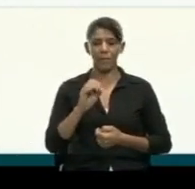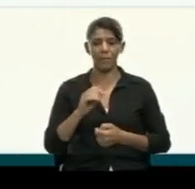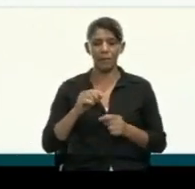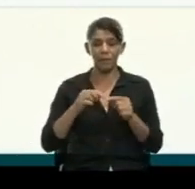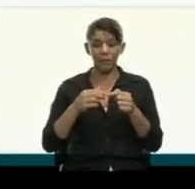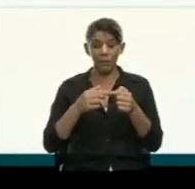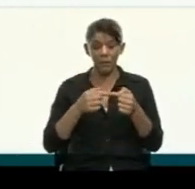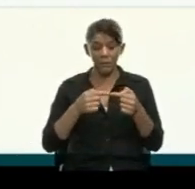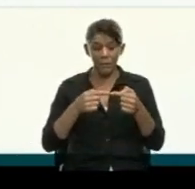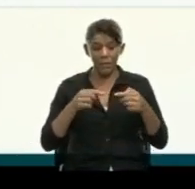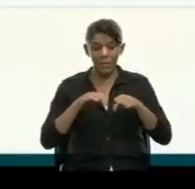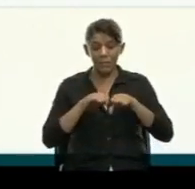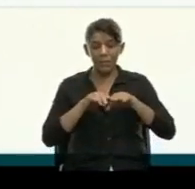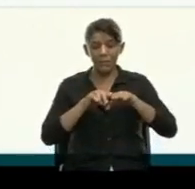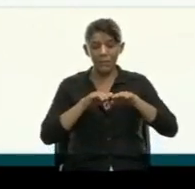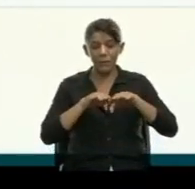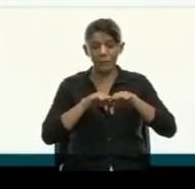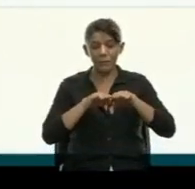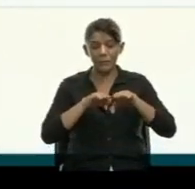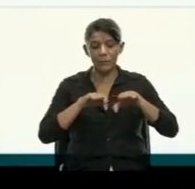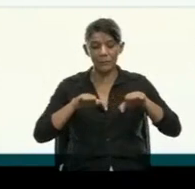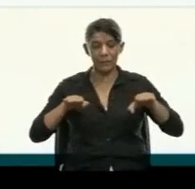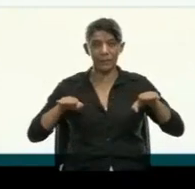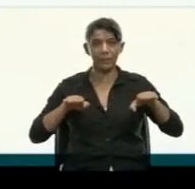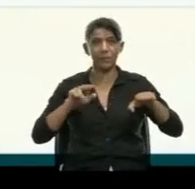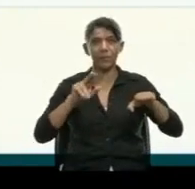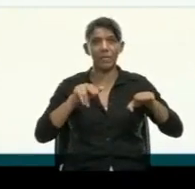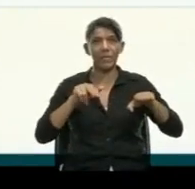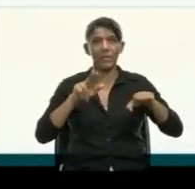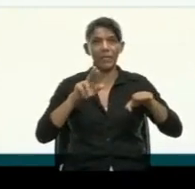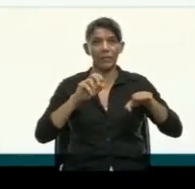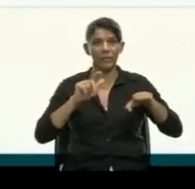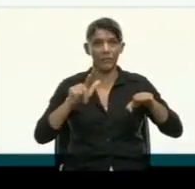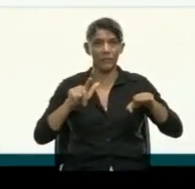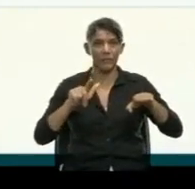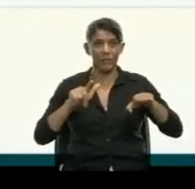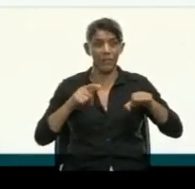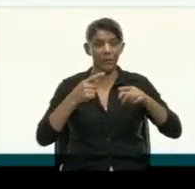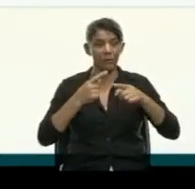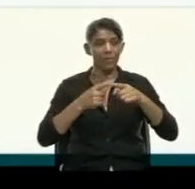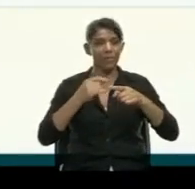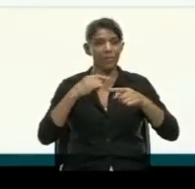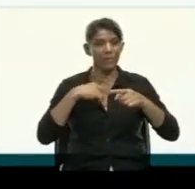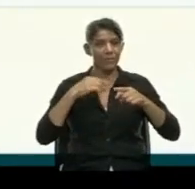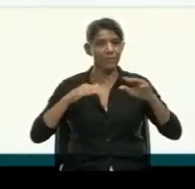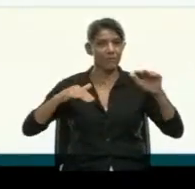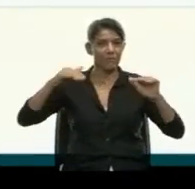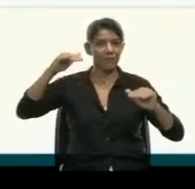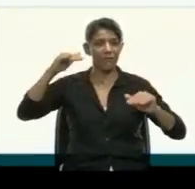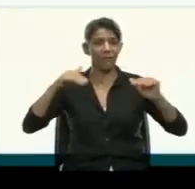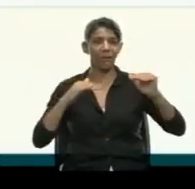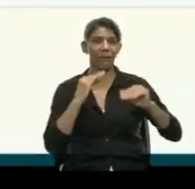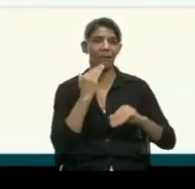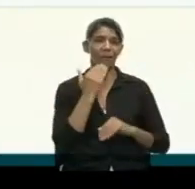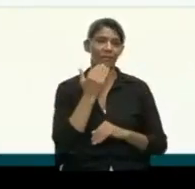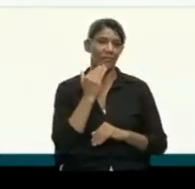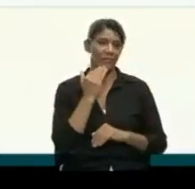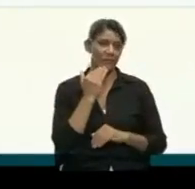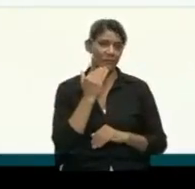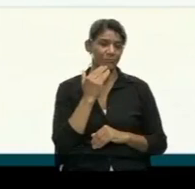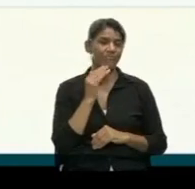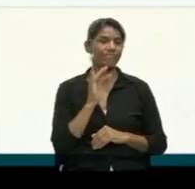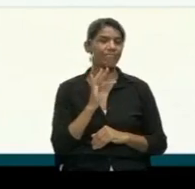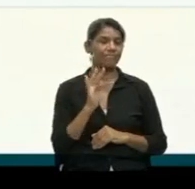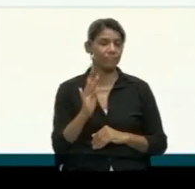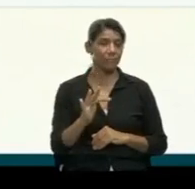nível, tá? Sempre em nível, porque se você fizer algo fora do nível, pode ser